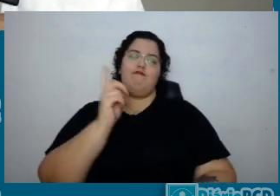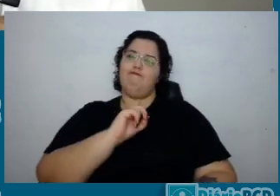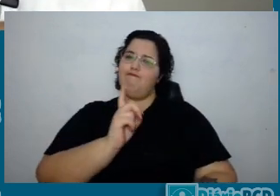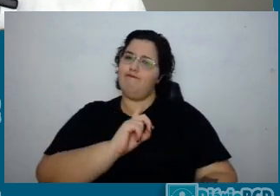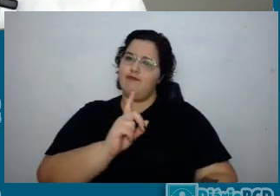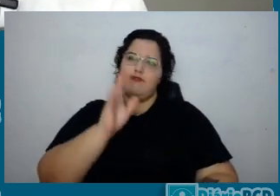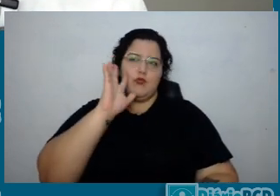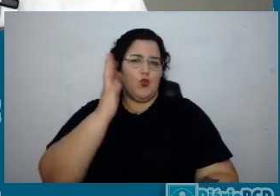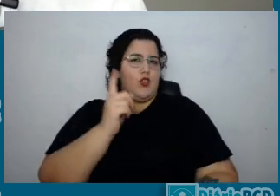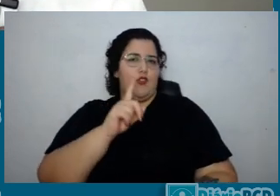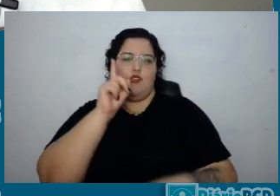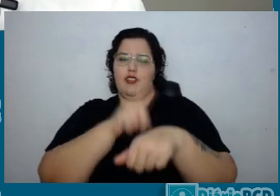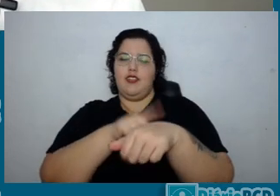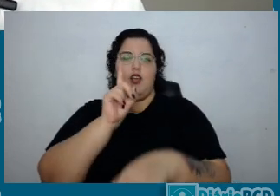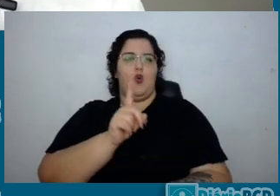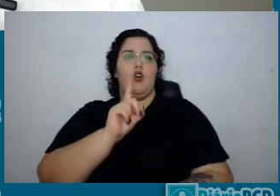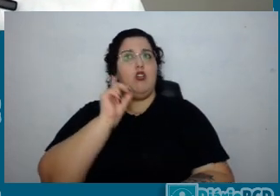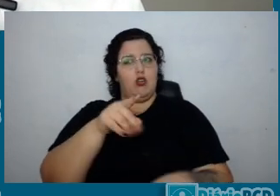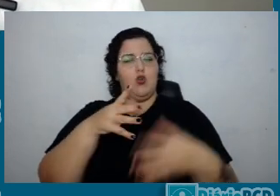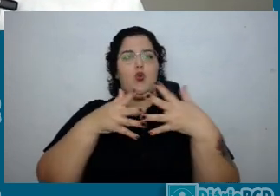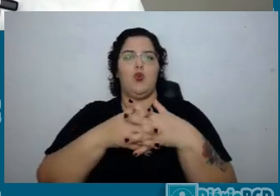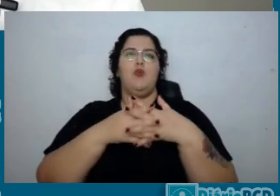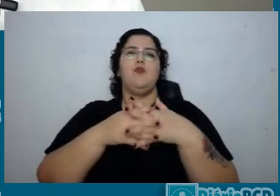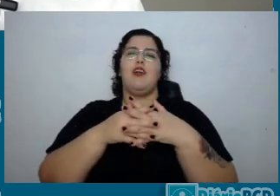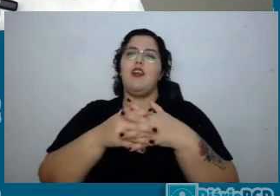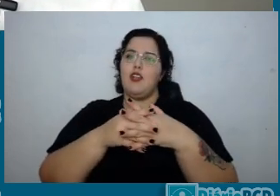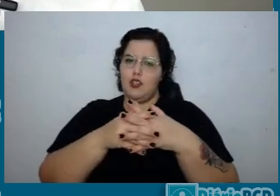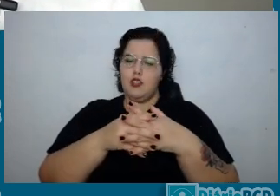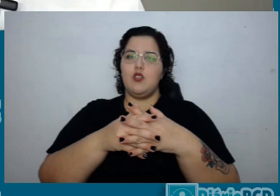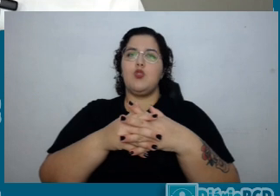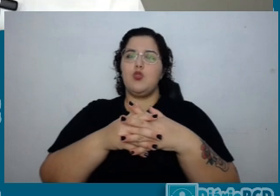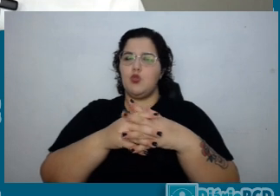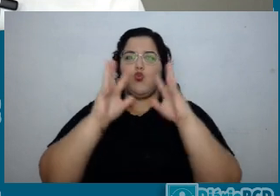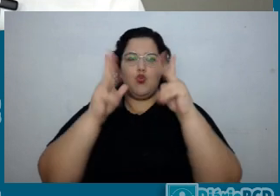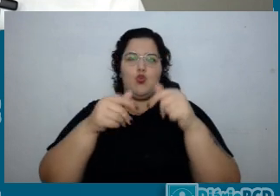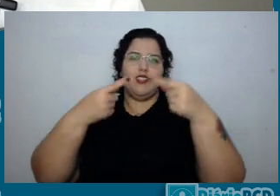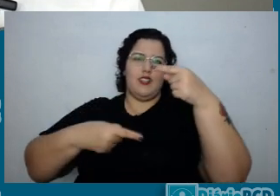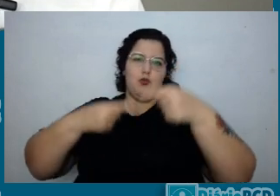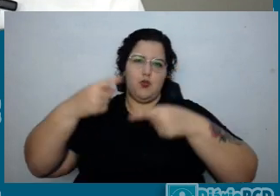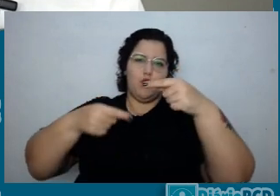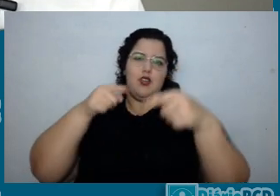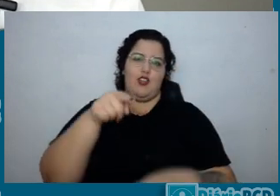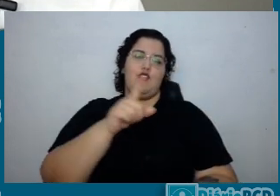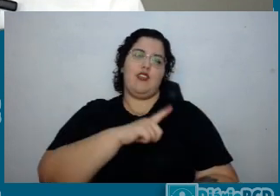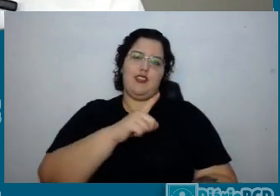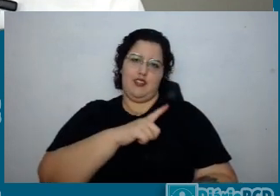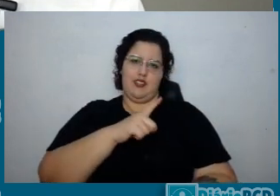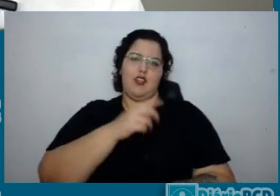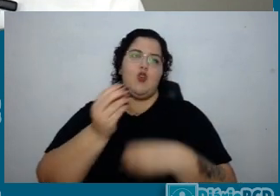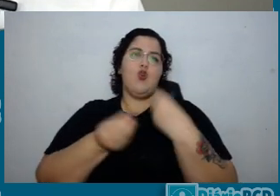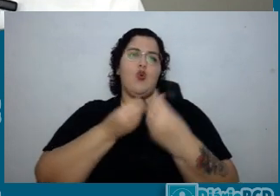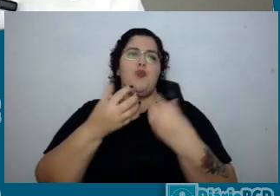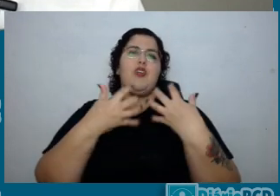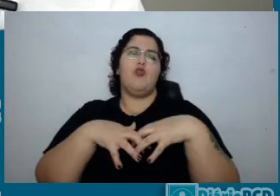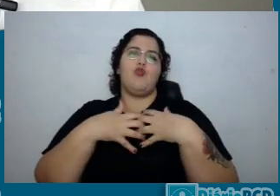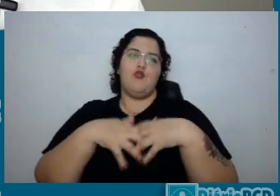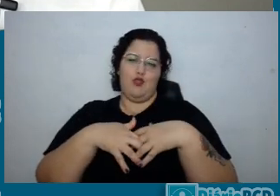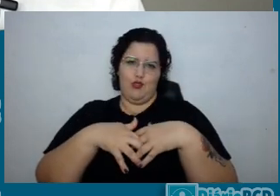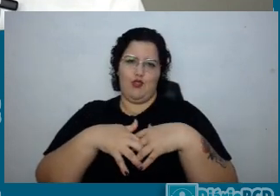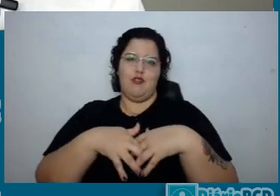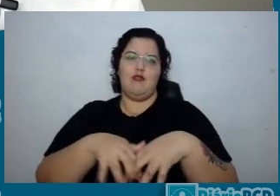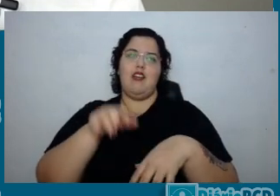consegue entendendo, né, essa complexidade de todas as políticas públicas que têm que funcionar,